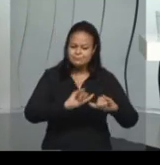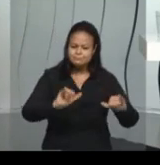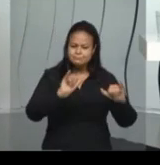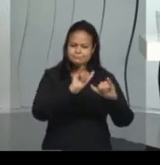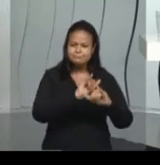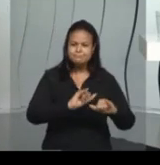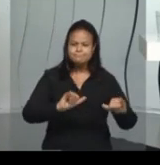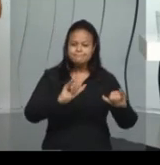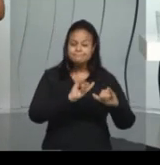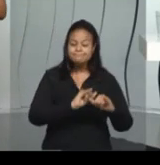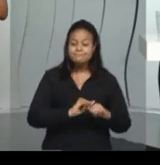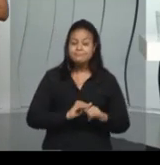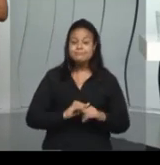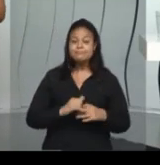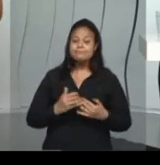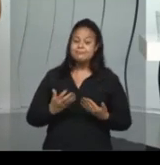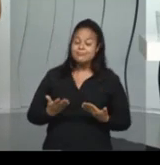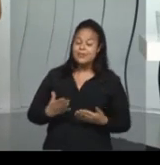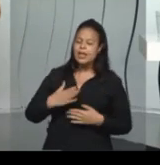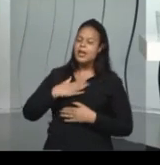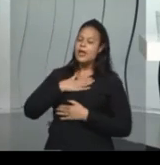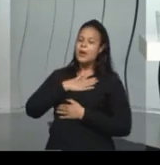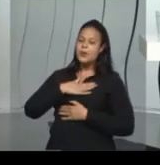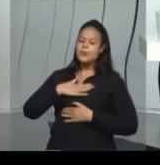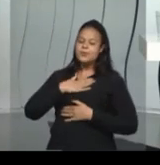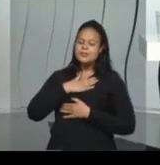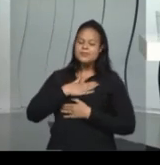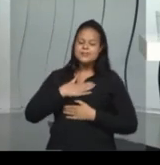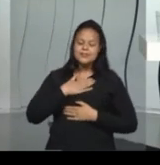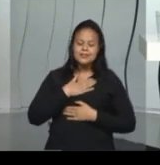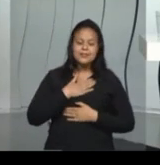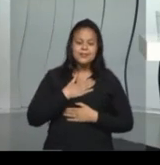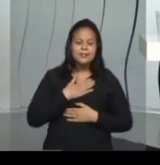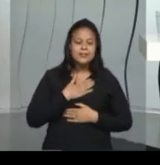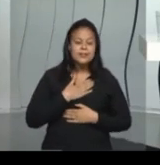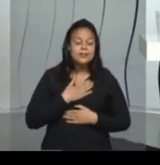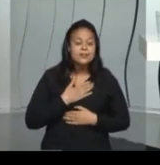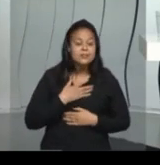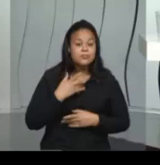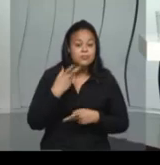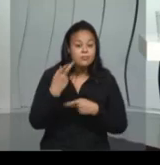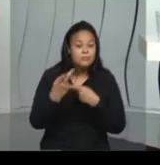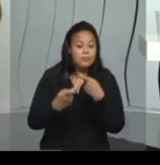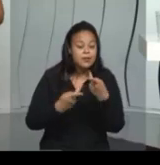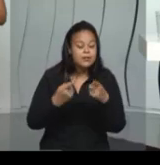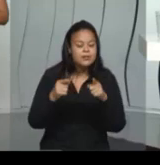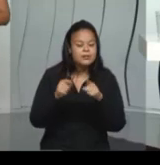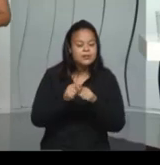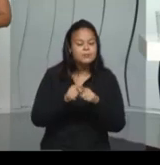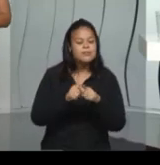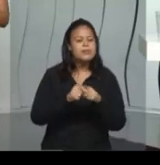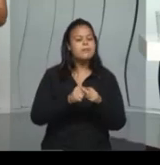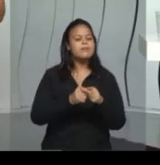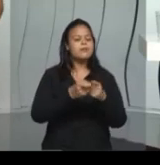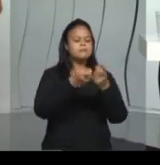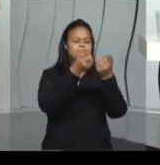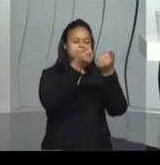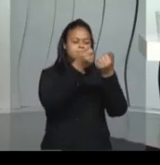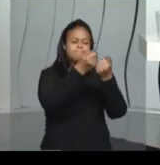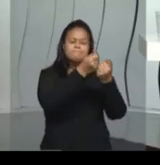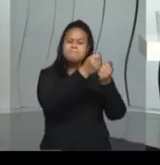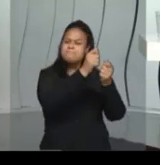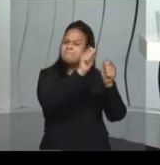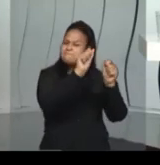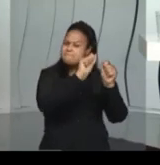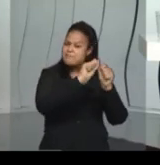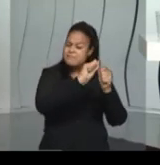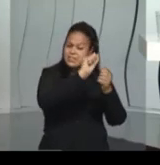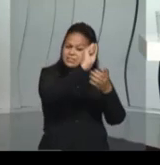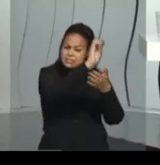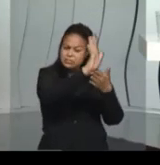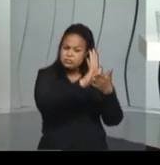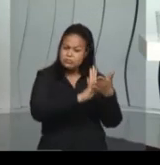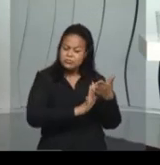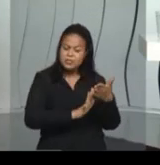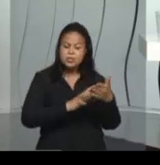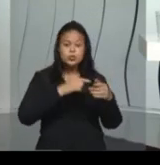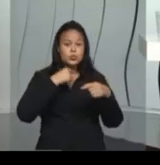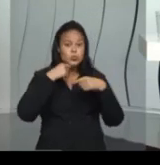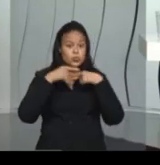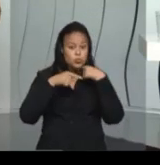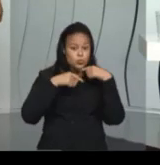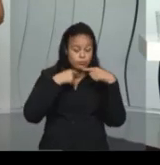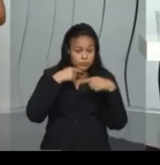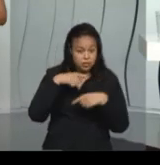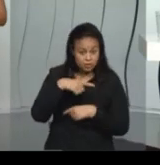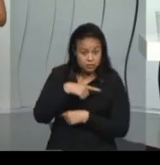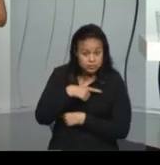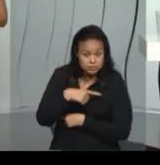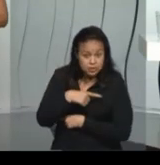Bem, eu gostaria de falar com vocês o seguinte: vocês vão desenvolver as atividades. Em caso de dúvida,